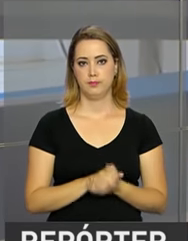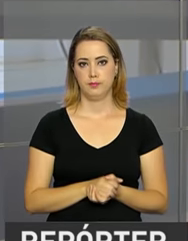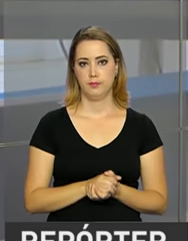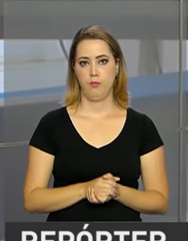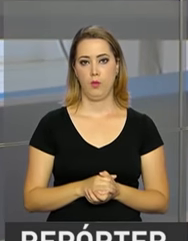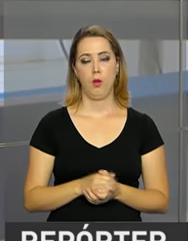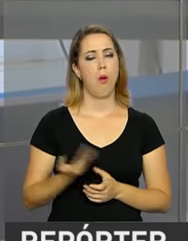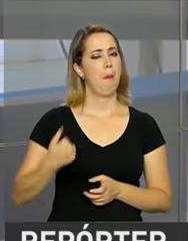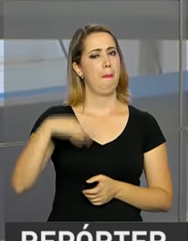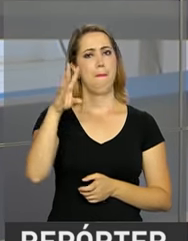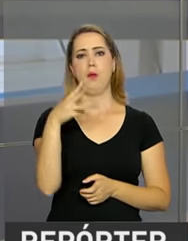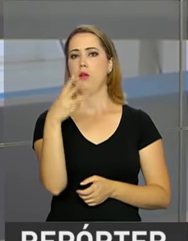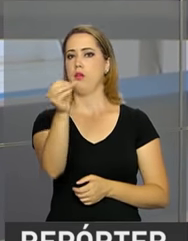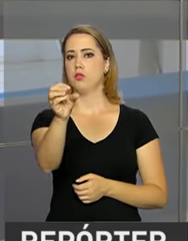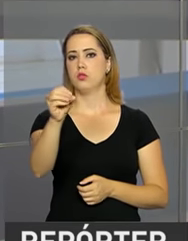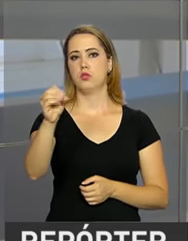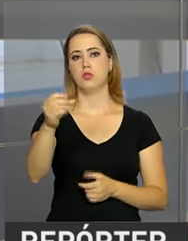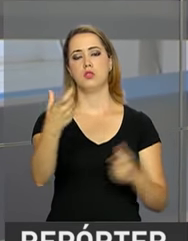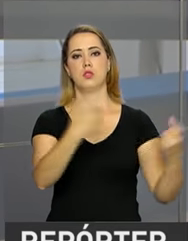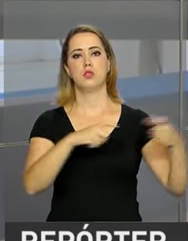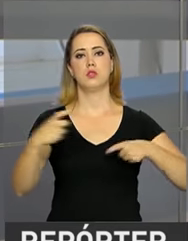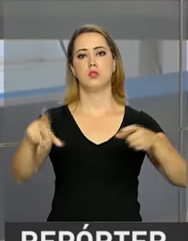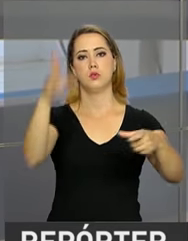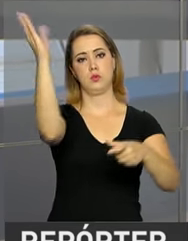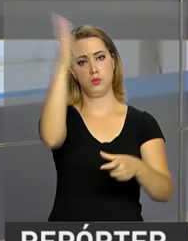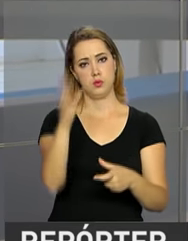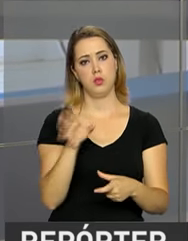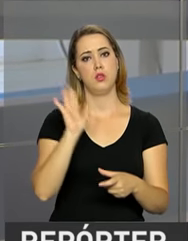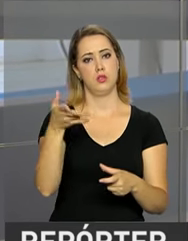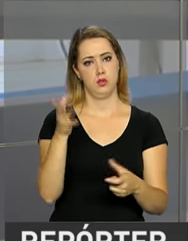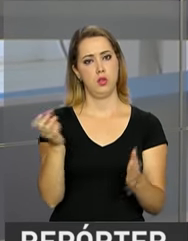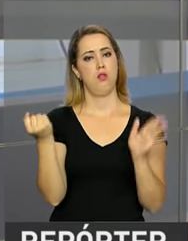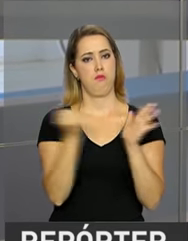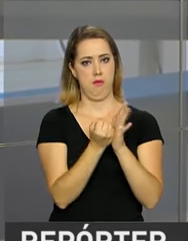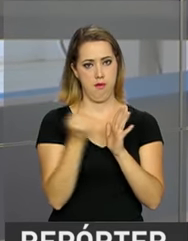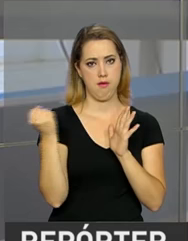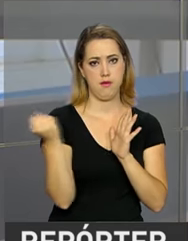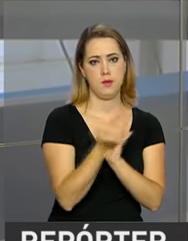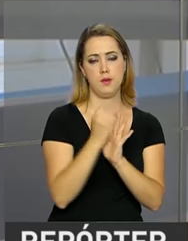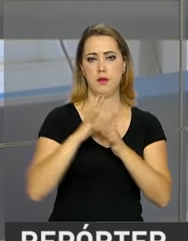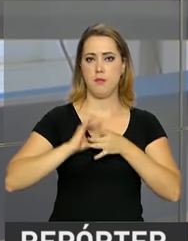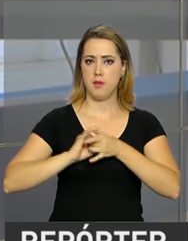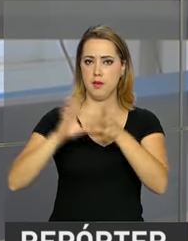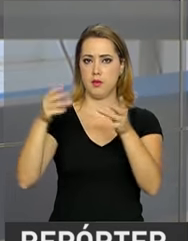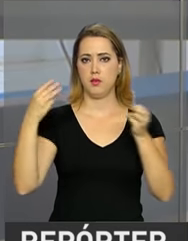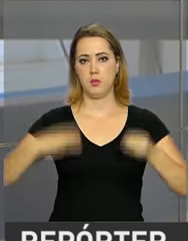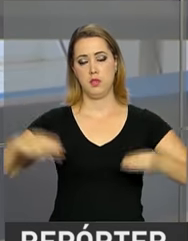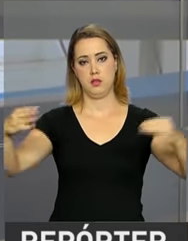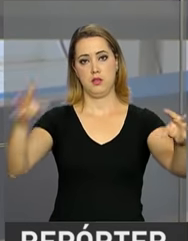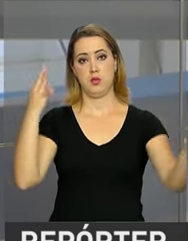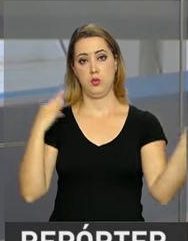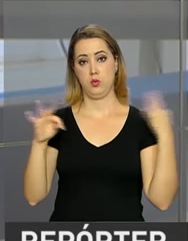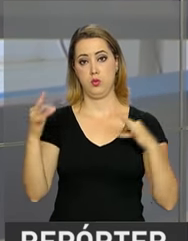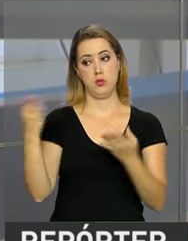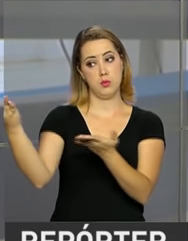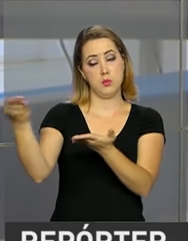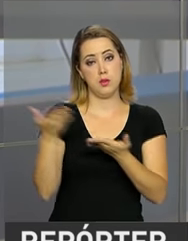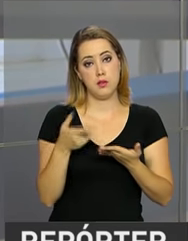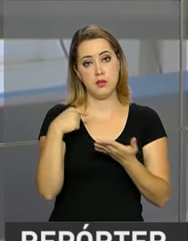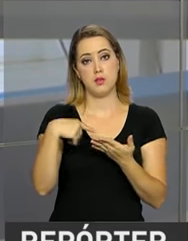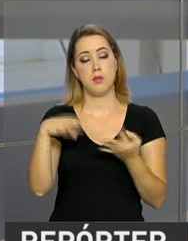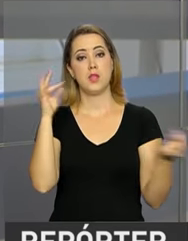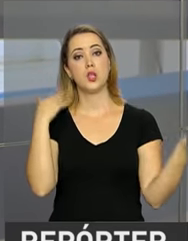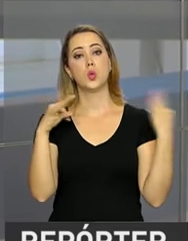Mais de 300 agências brasileiras foram credenciadas pelo Ministério do Turismo para receber turistas chineses neste ano